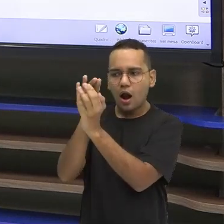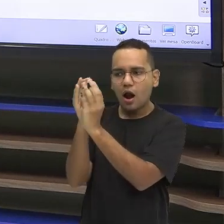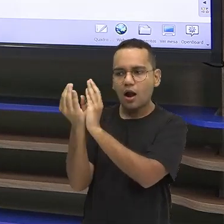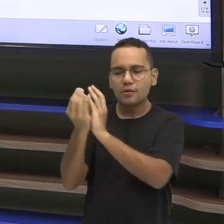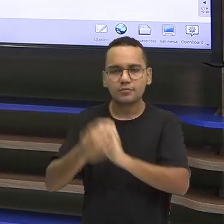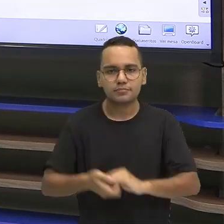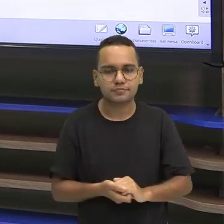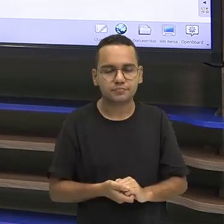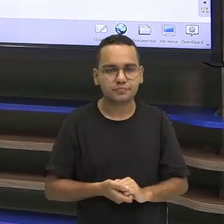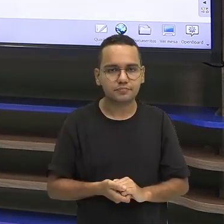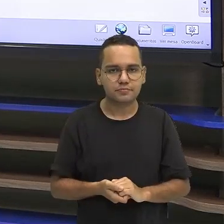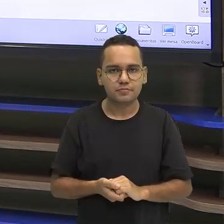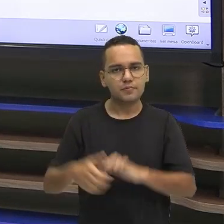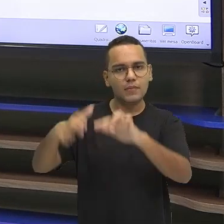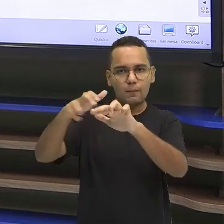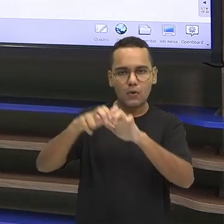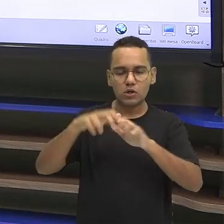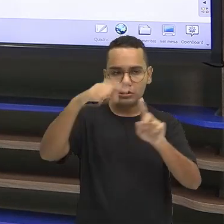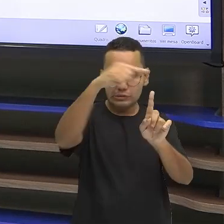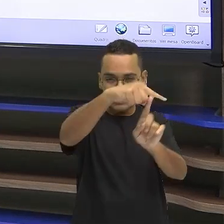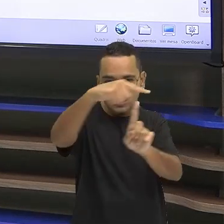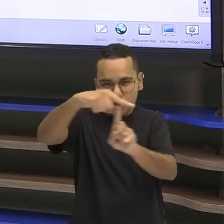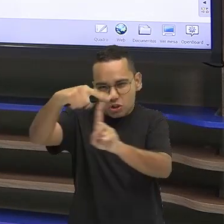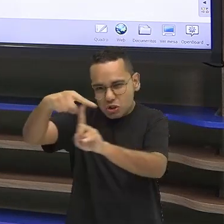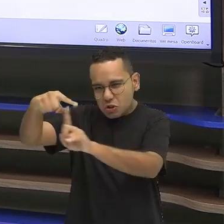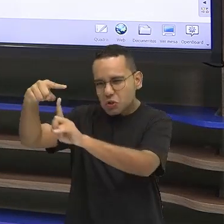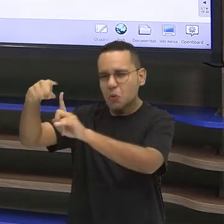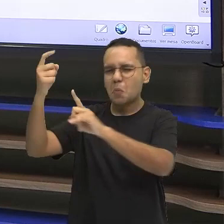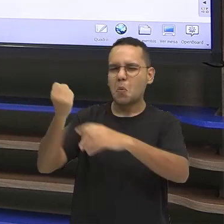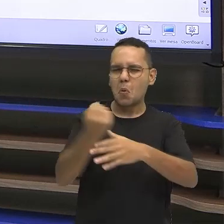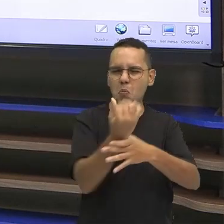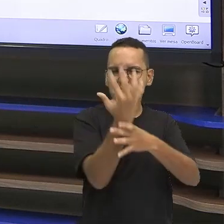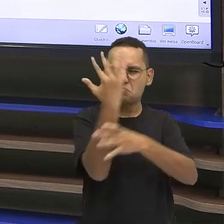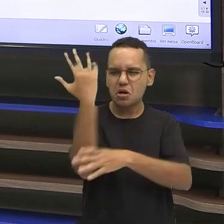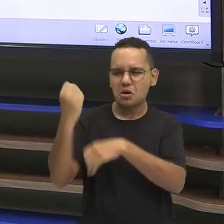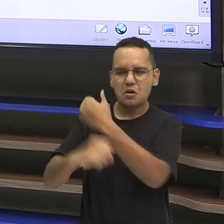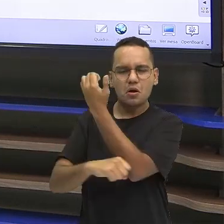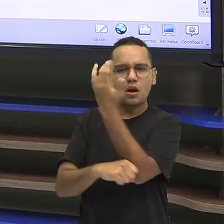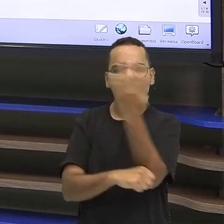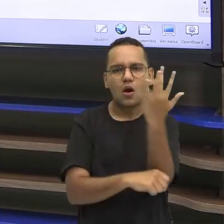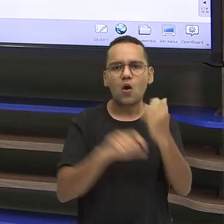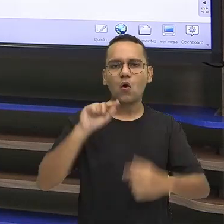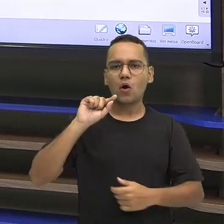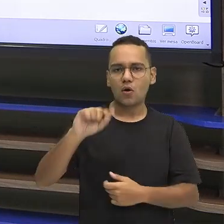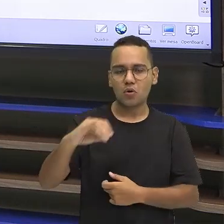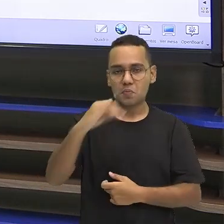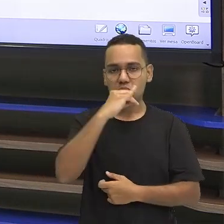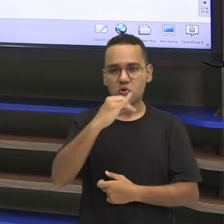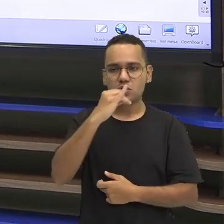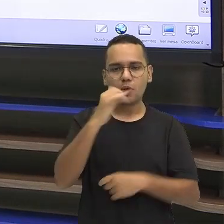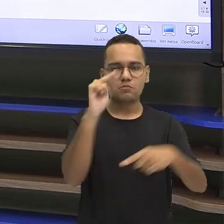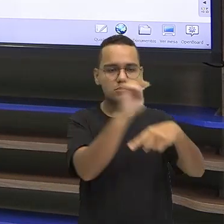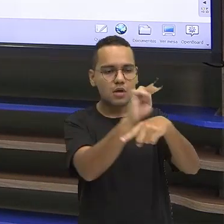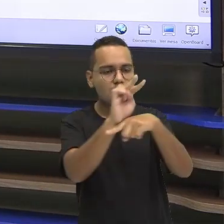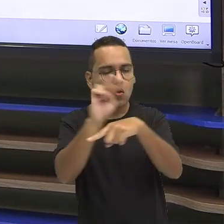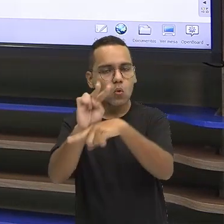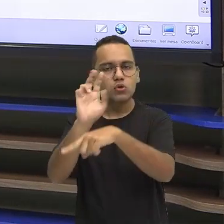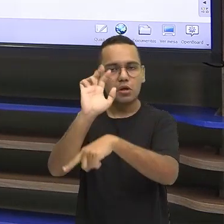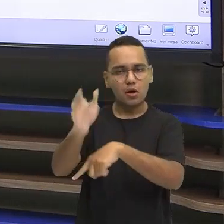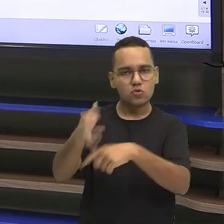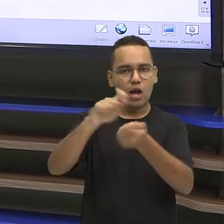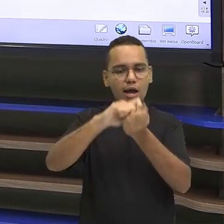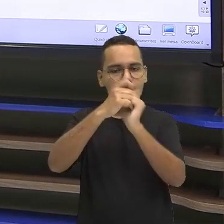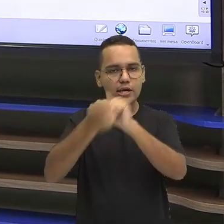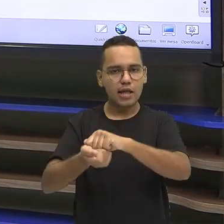Então, essas vegetações, elas também estão ali, elas estão sobrevivendo também às suas queimadas, que